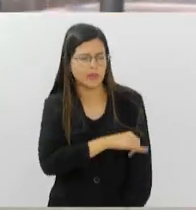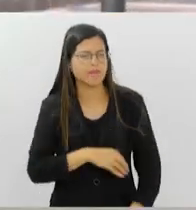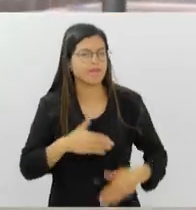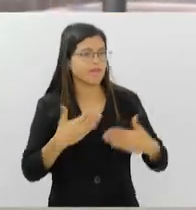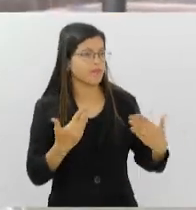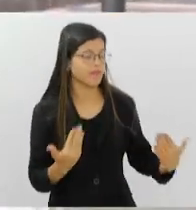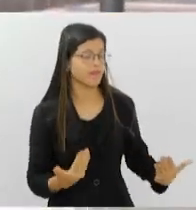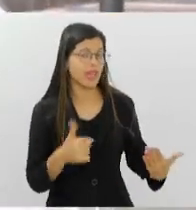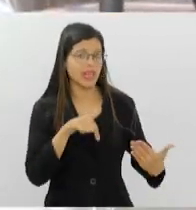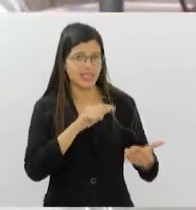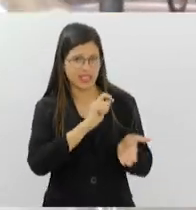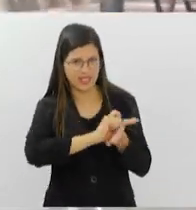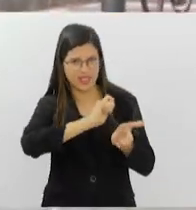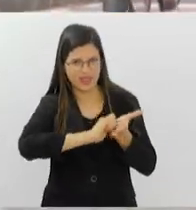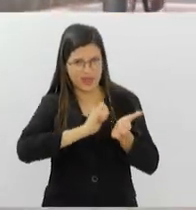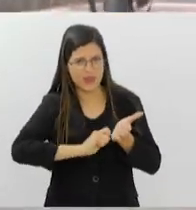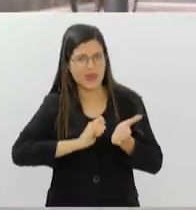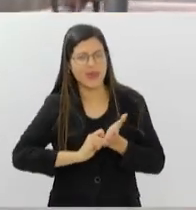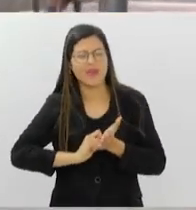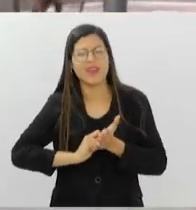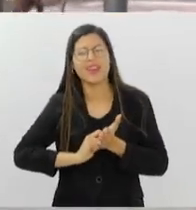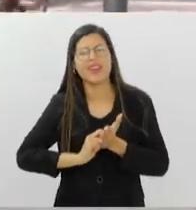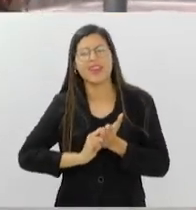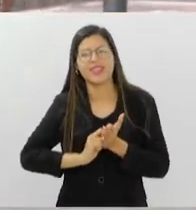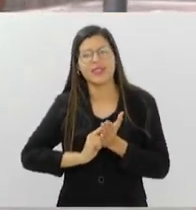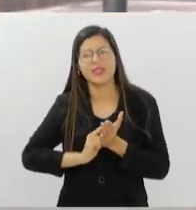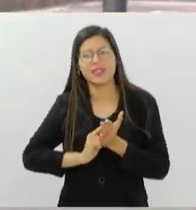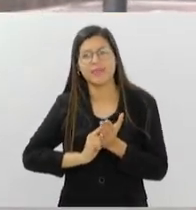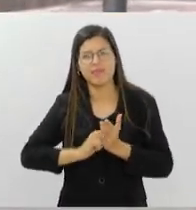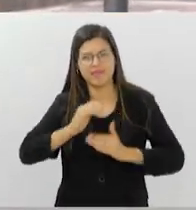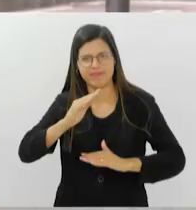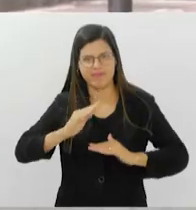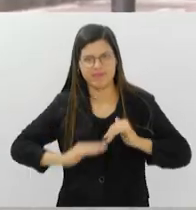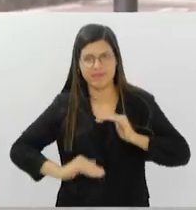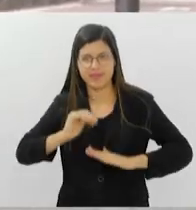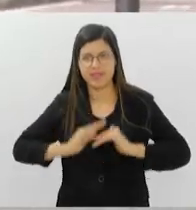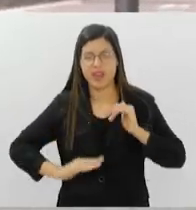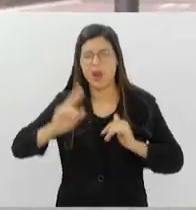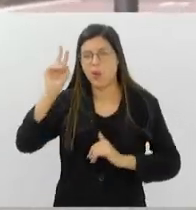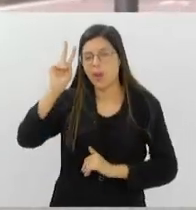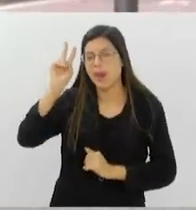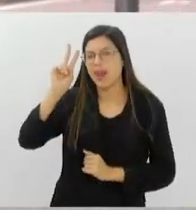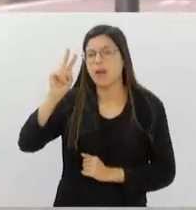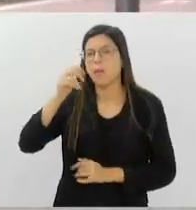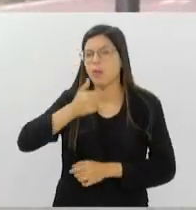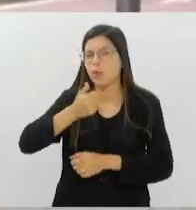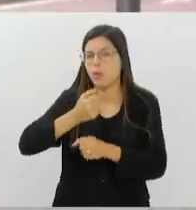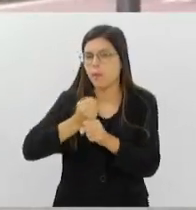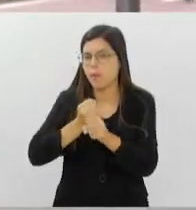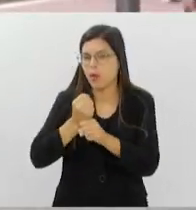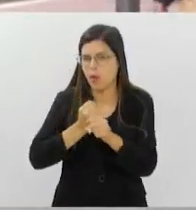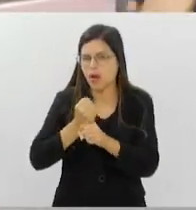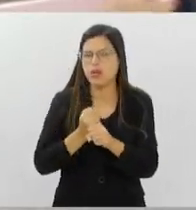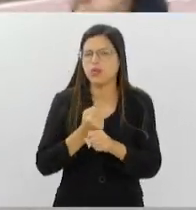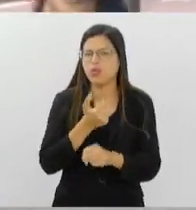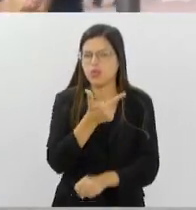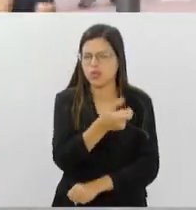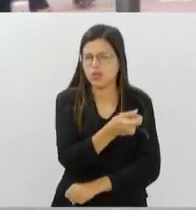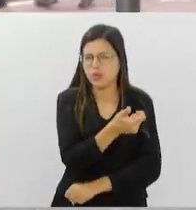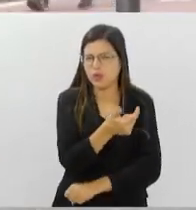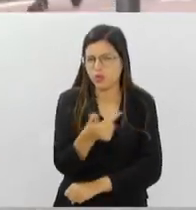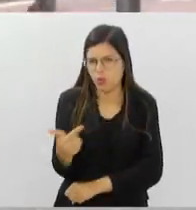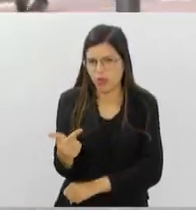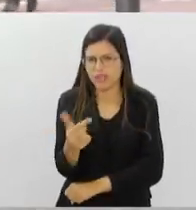escritores eles estão aí eu lembro a agora do primeiro ano da Flup 2012 e no primeiro